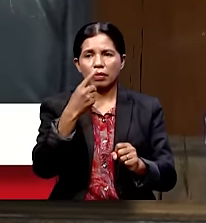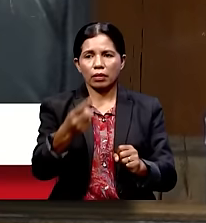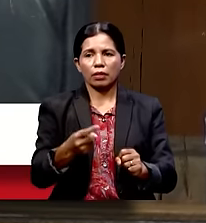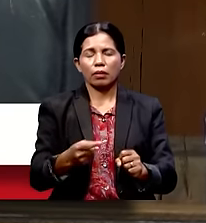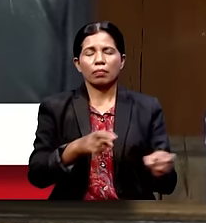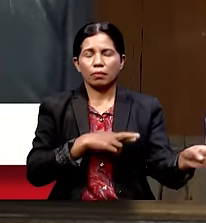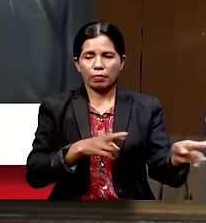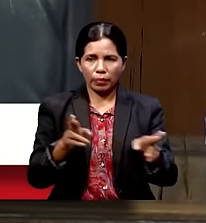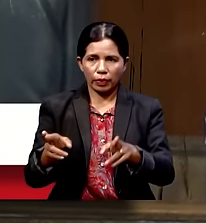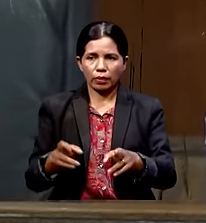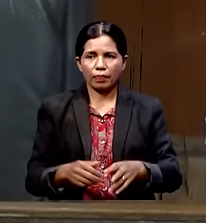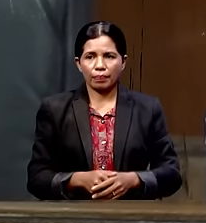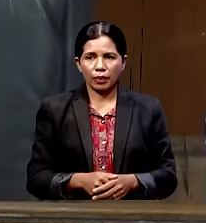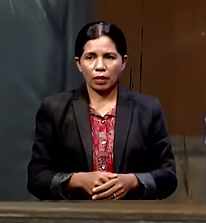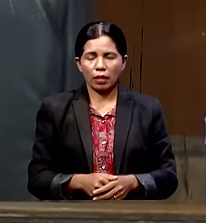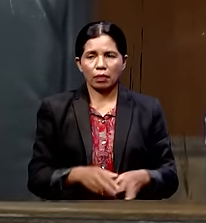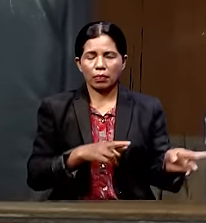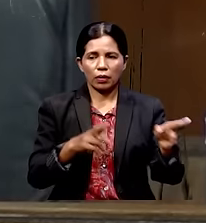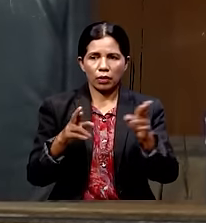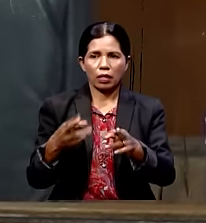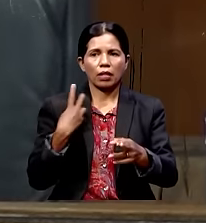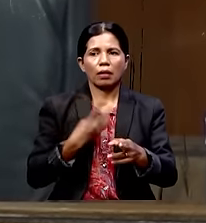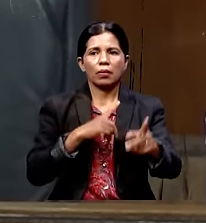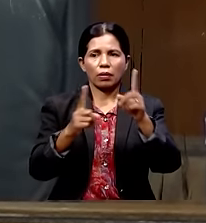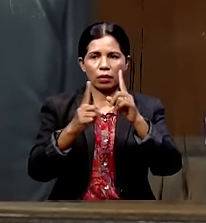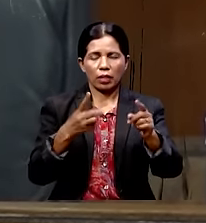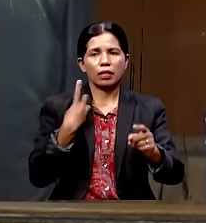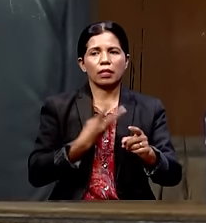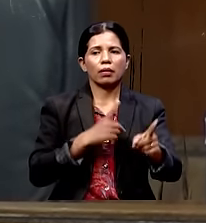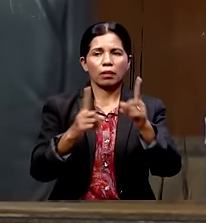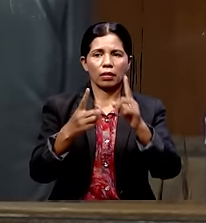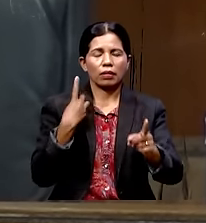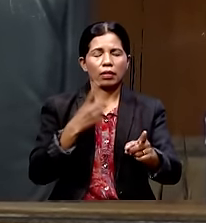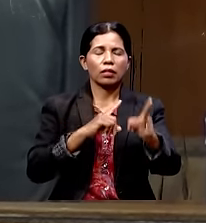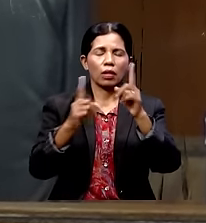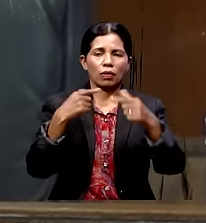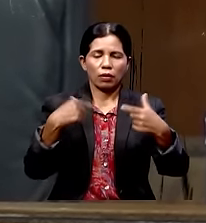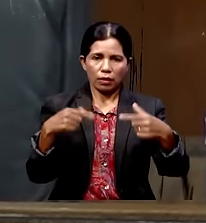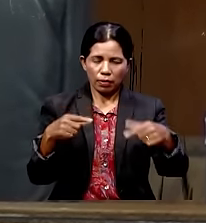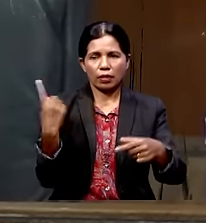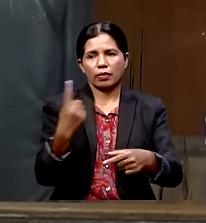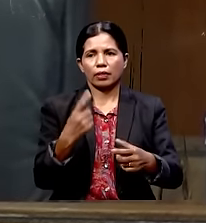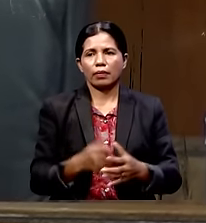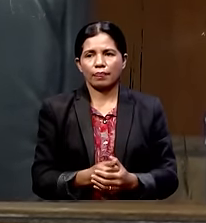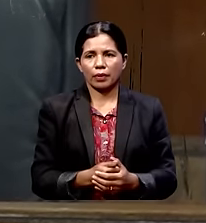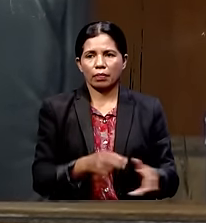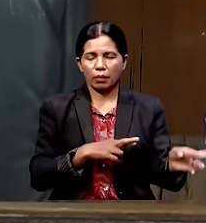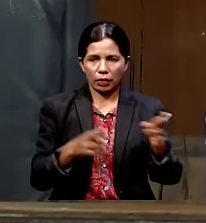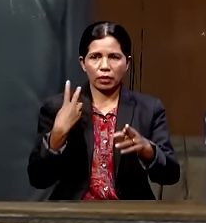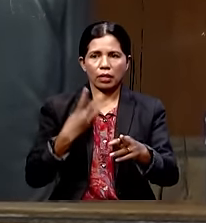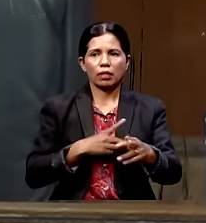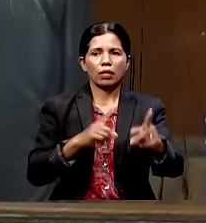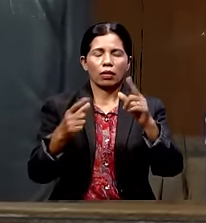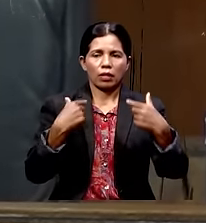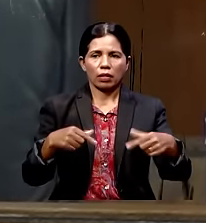pronto, pronto, agora é uma coalha, que está uma coalha, cai está a tu aquilar maludete. Pronto, né? Mas agora está aquilo